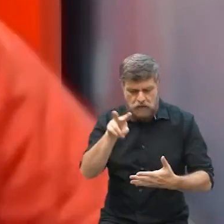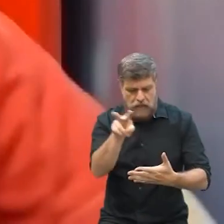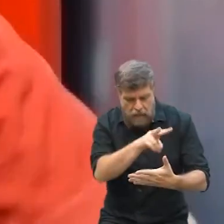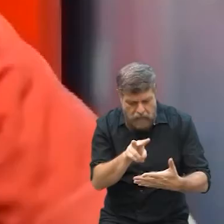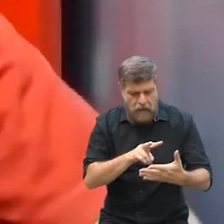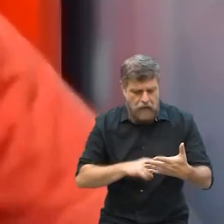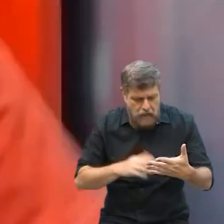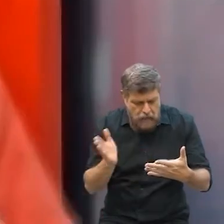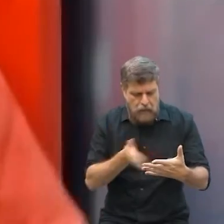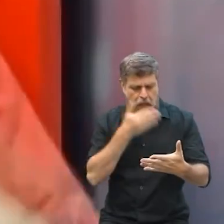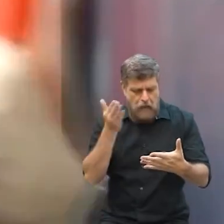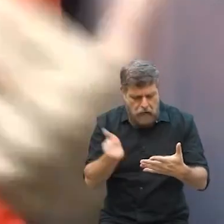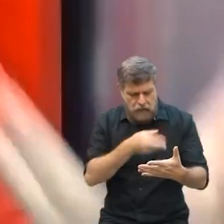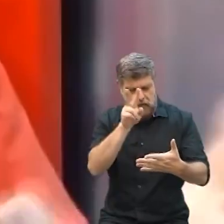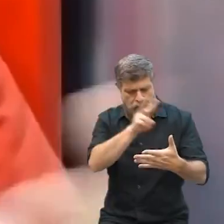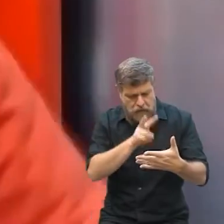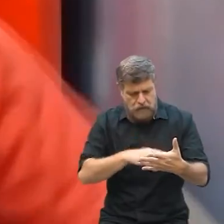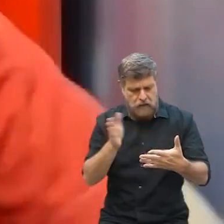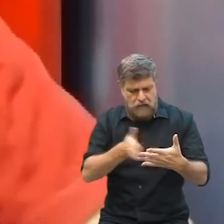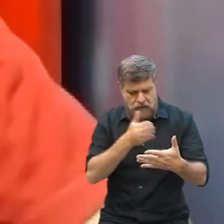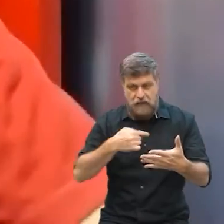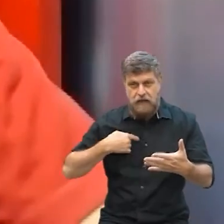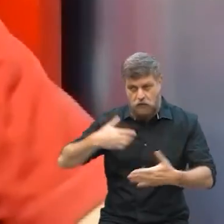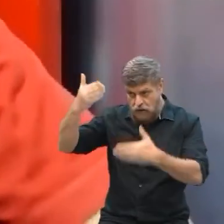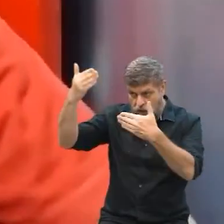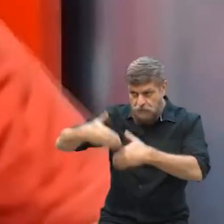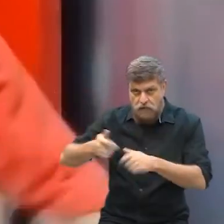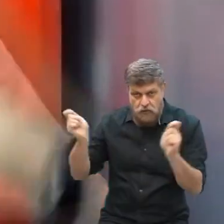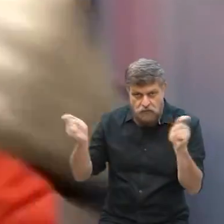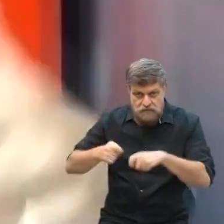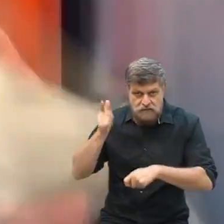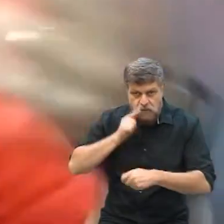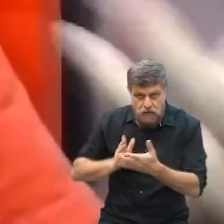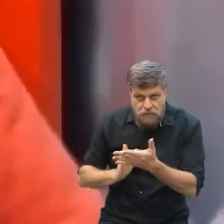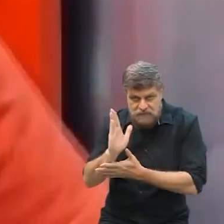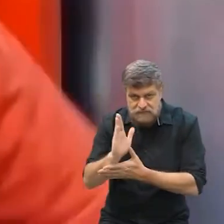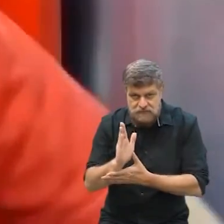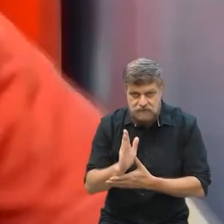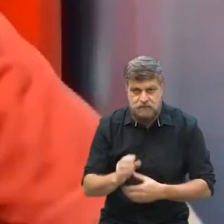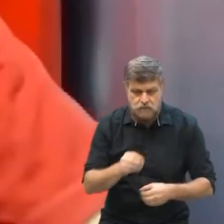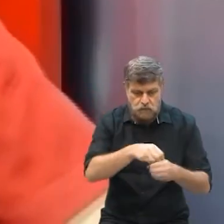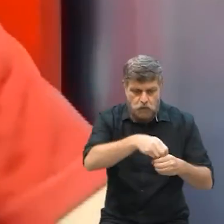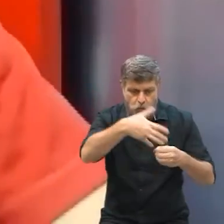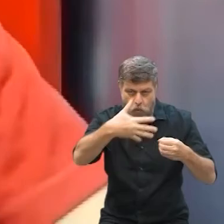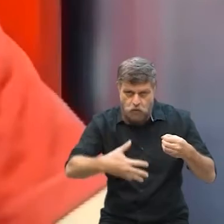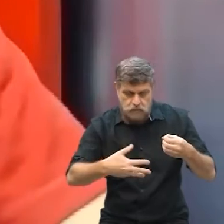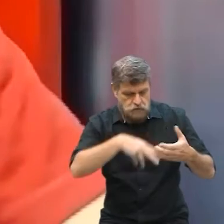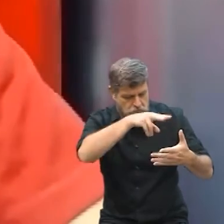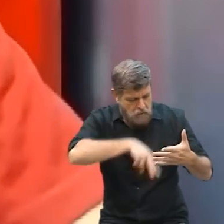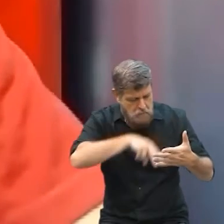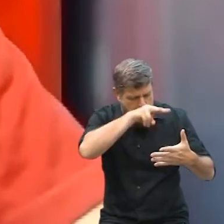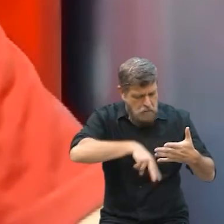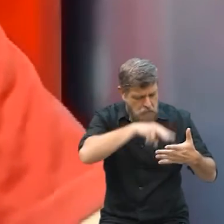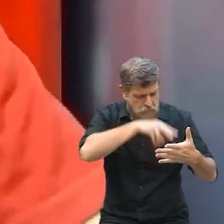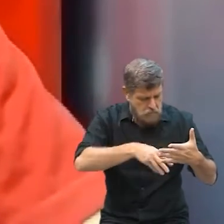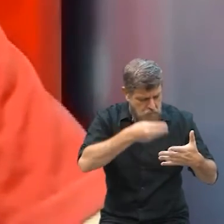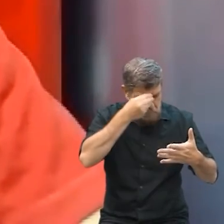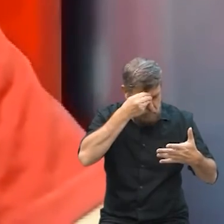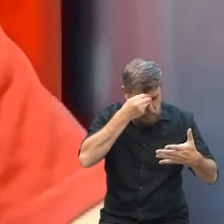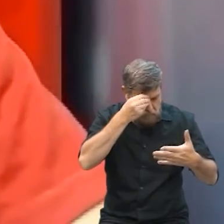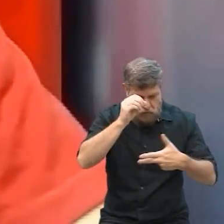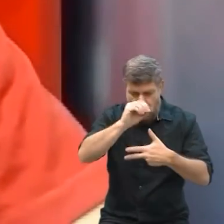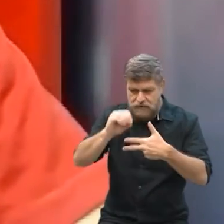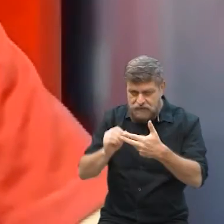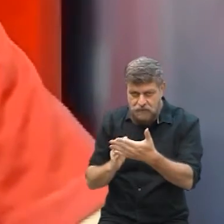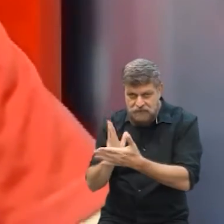ler, se eu ficar lendo, eu vou conseguir fazer a prova, né? Se eu ler os conteúdos programáticos, eu consigo me dar bem no Enem?